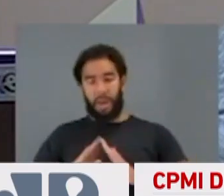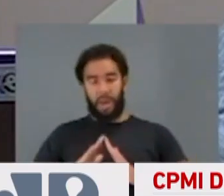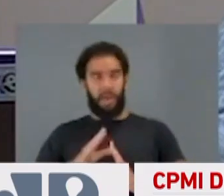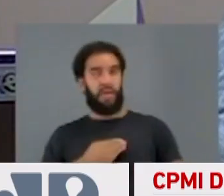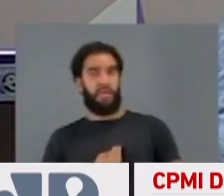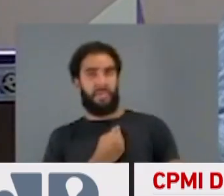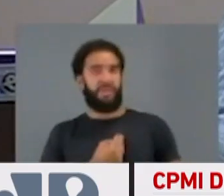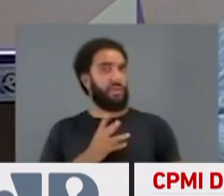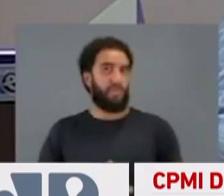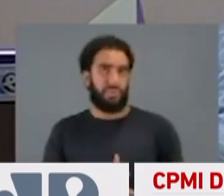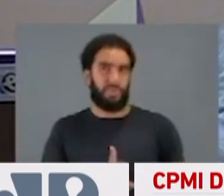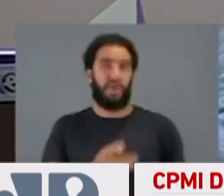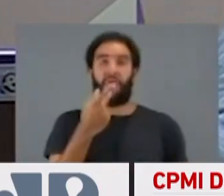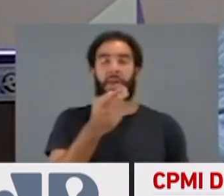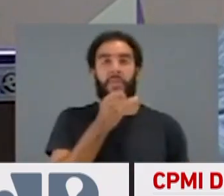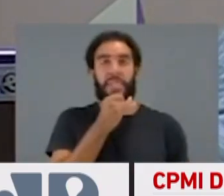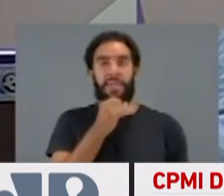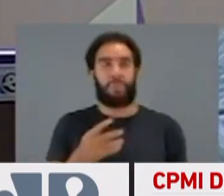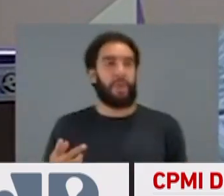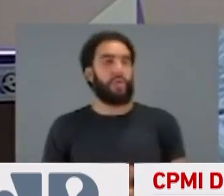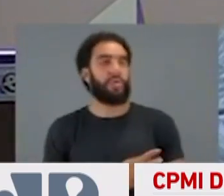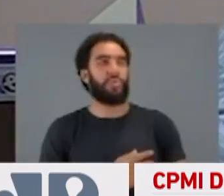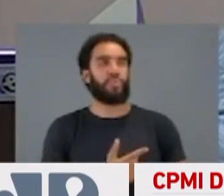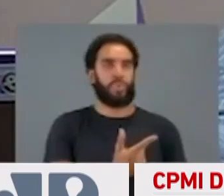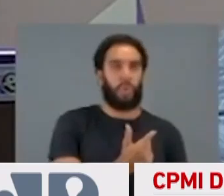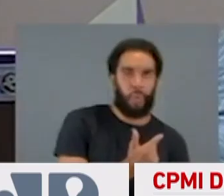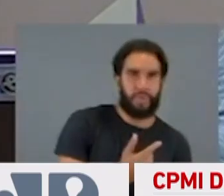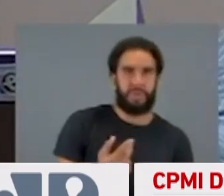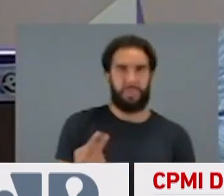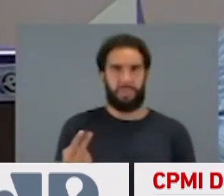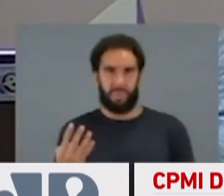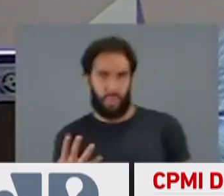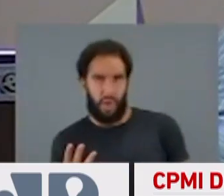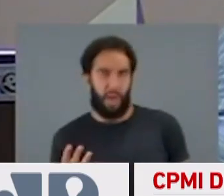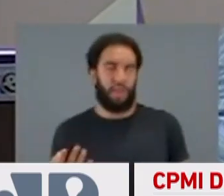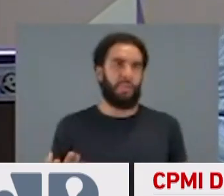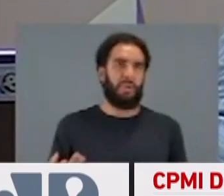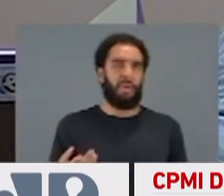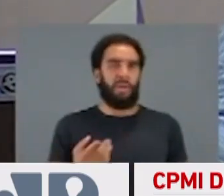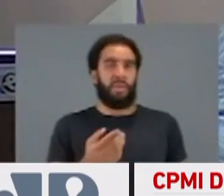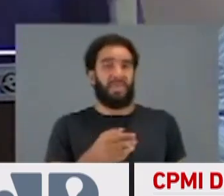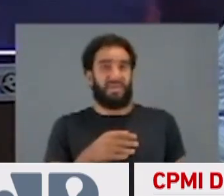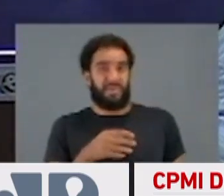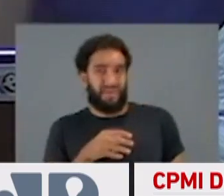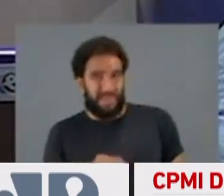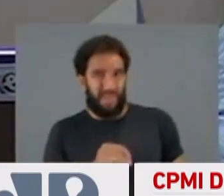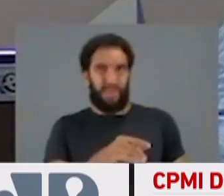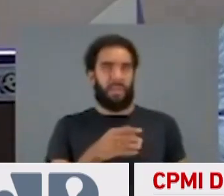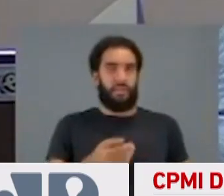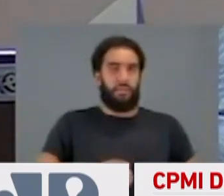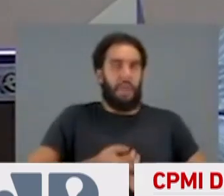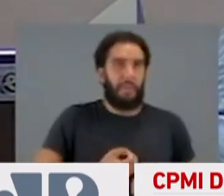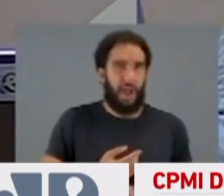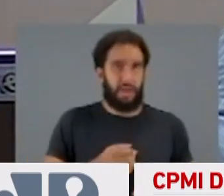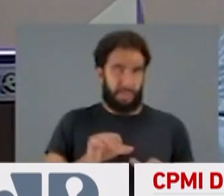eu não posso dizer com fato isolada ou outro aconteceu devido a não manifestação do presidente isso